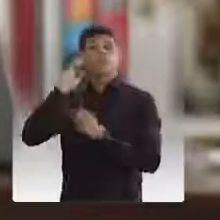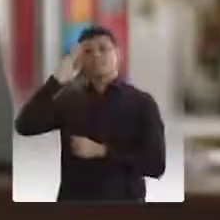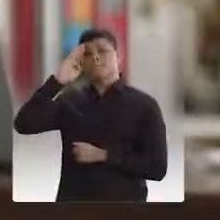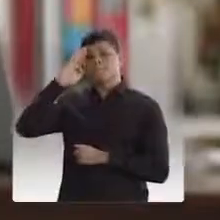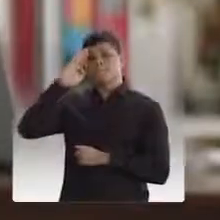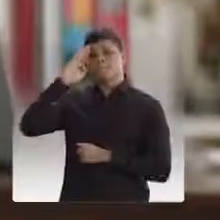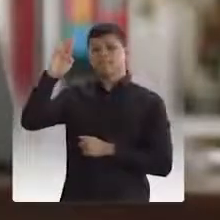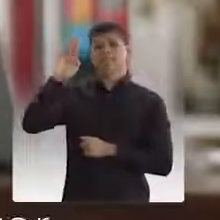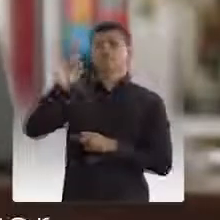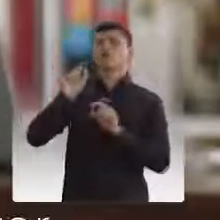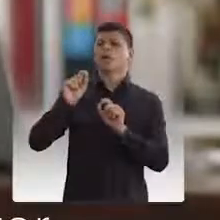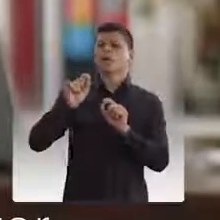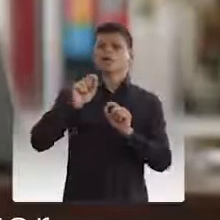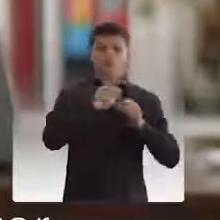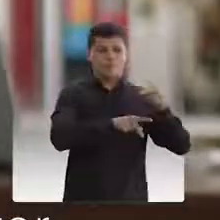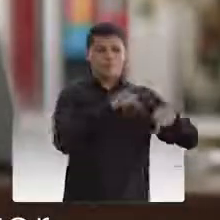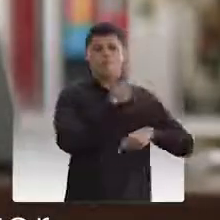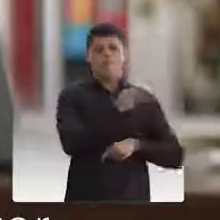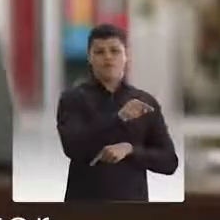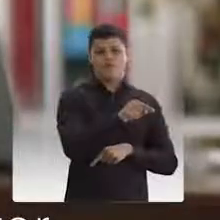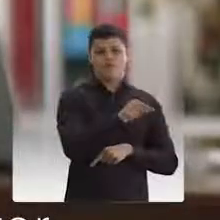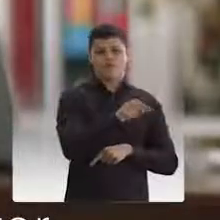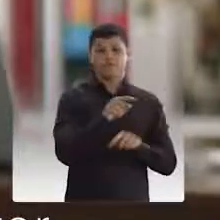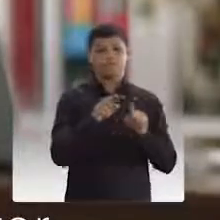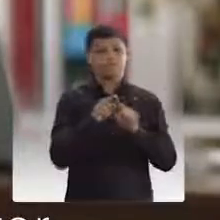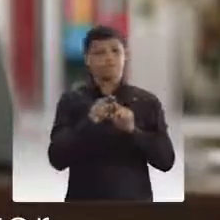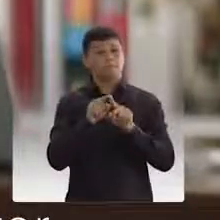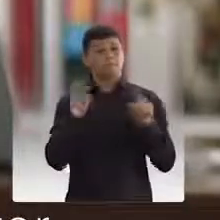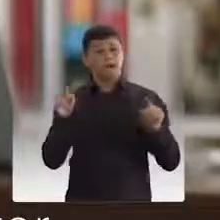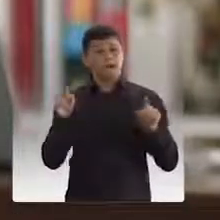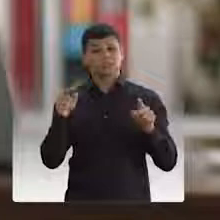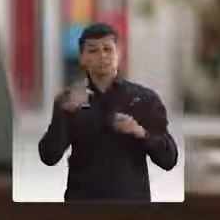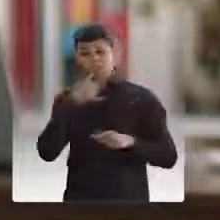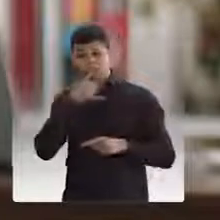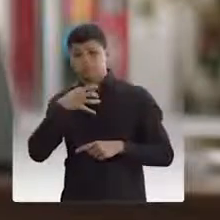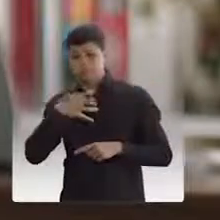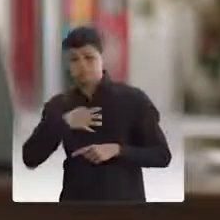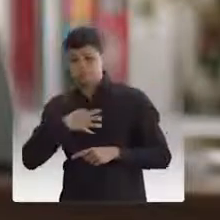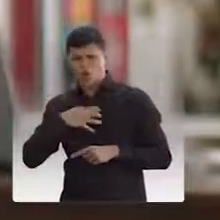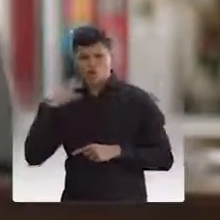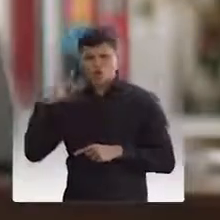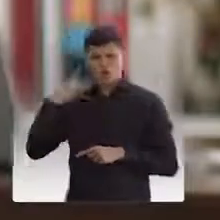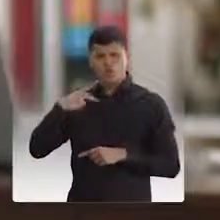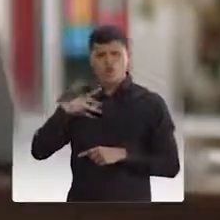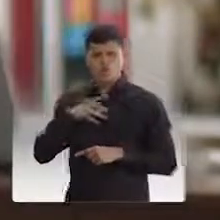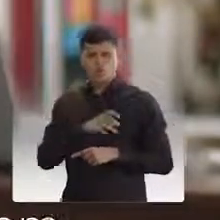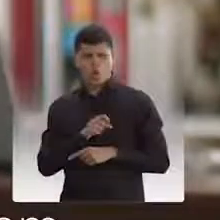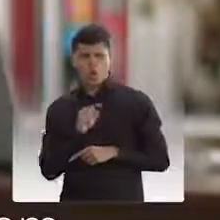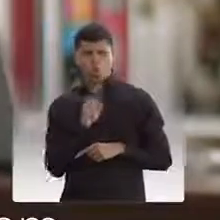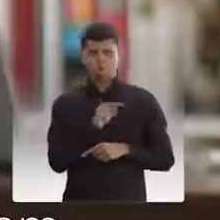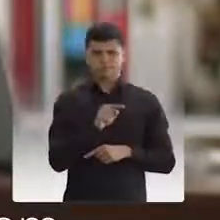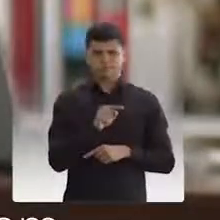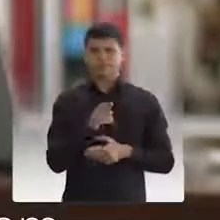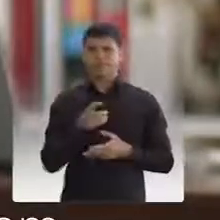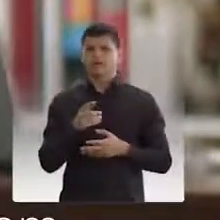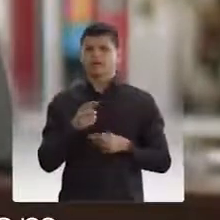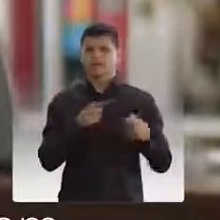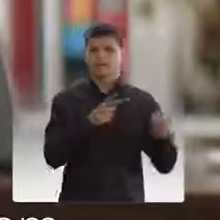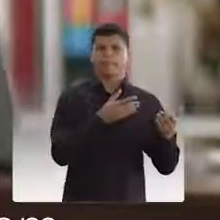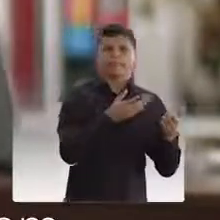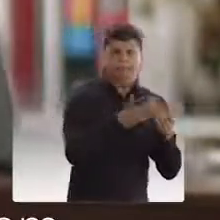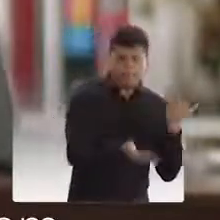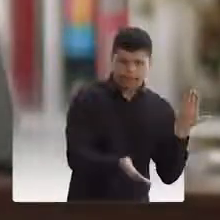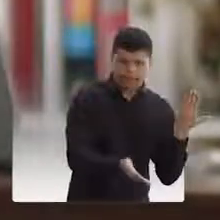o objetivo maior é que o grande vencedor seja o eleitor. Infelizmente, quando candidatos que não amam a causa